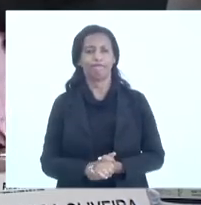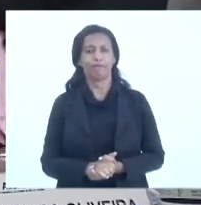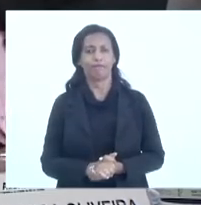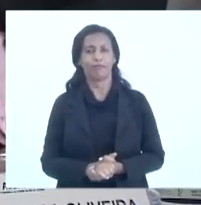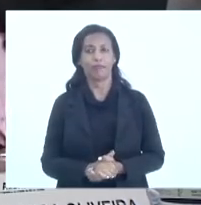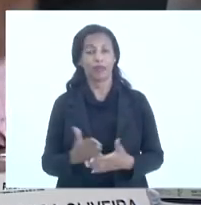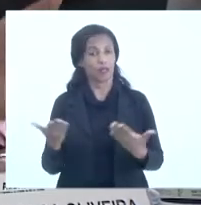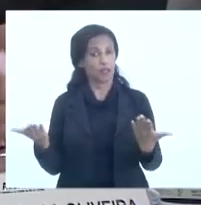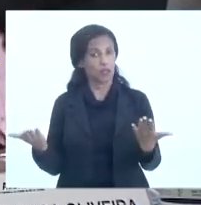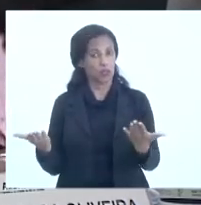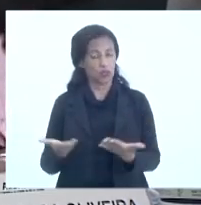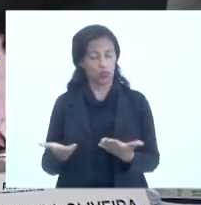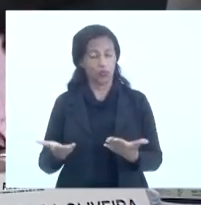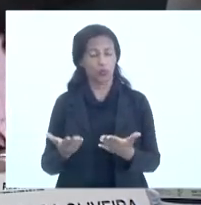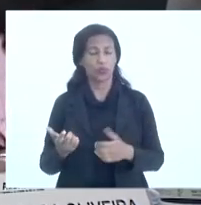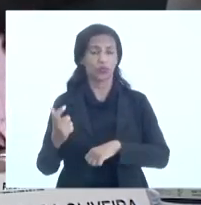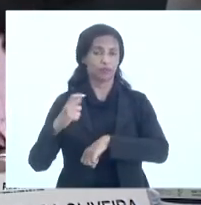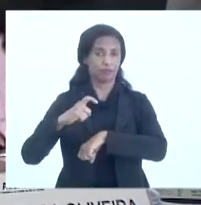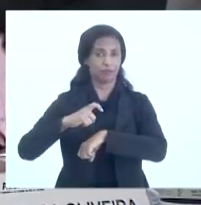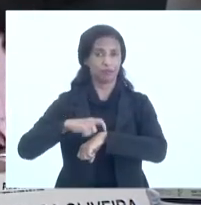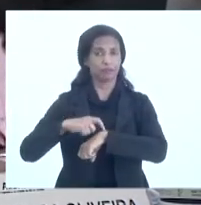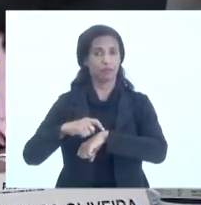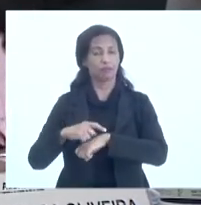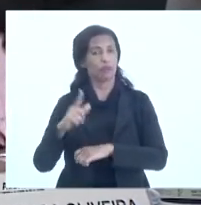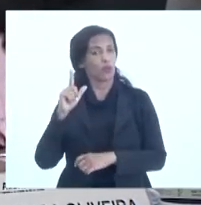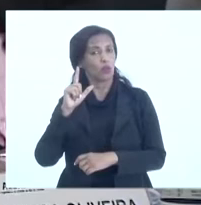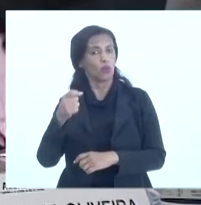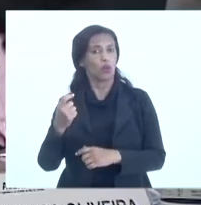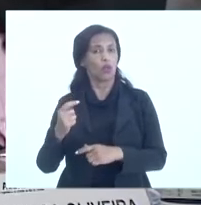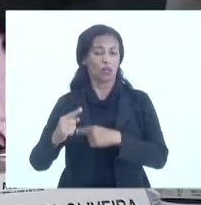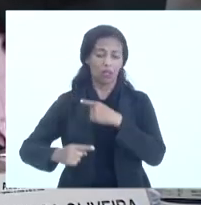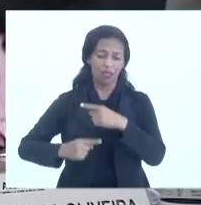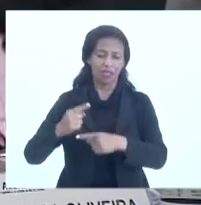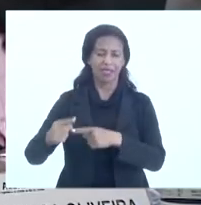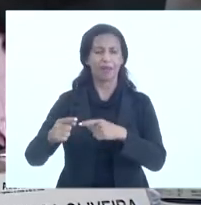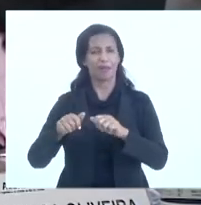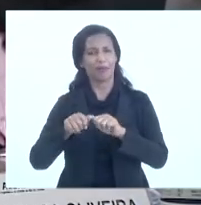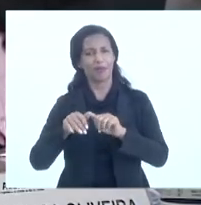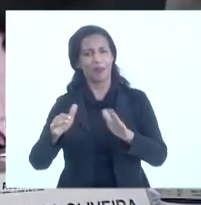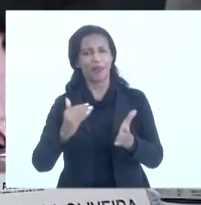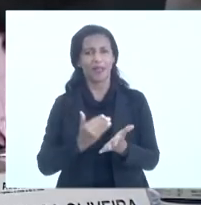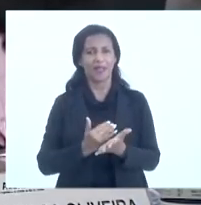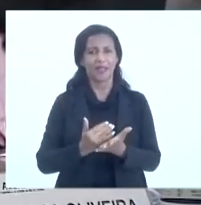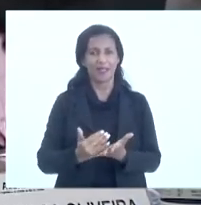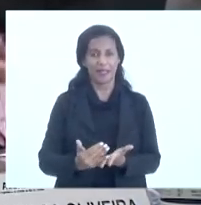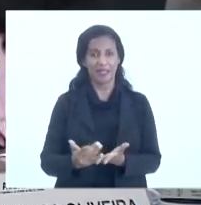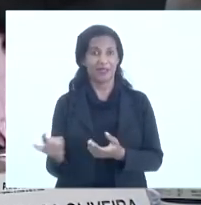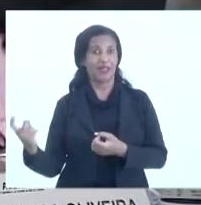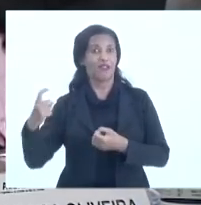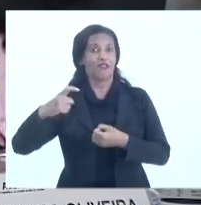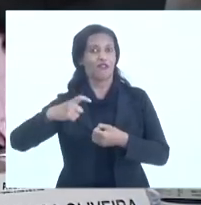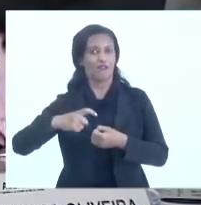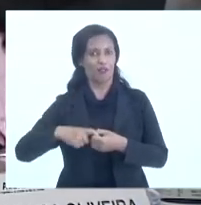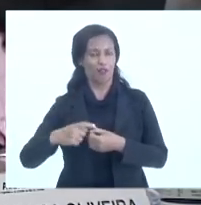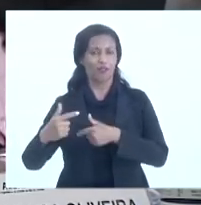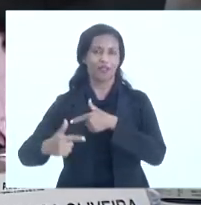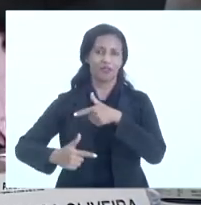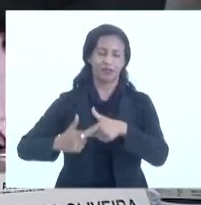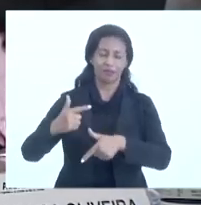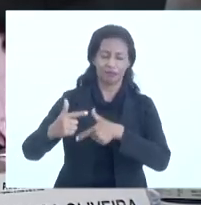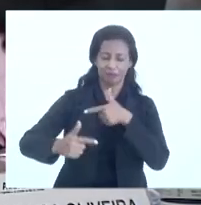E hoje, nesse momento, logicamente, pós-pandêmico, né, de início aí da retomada das